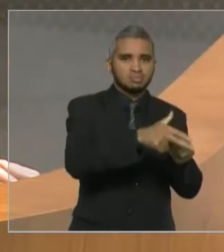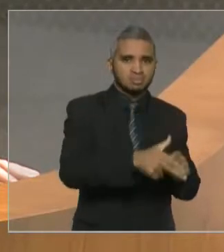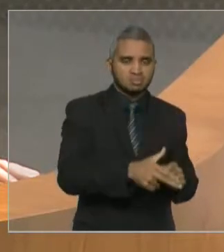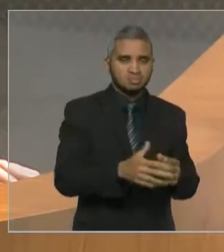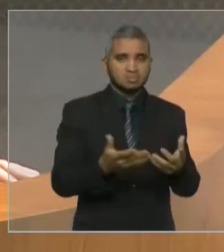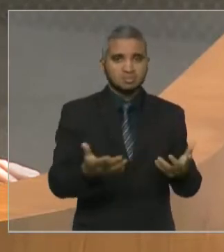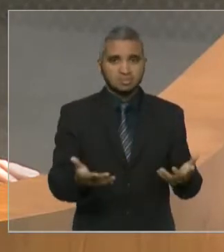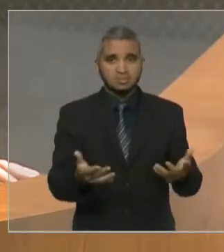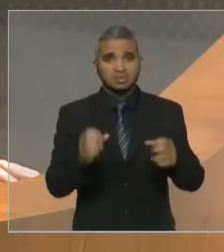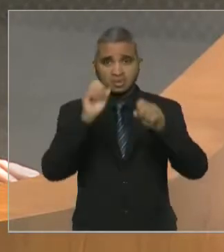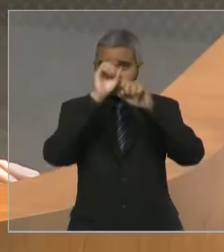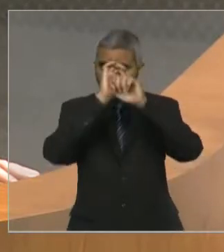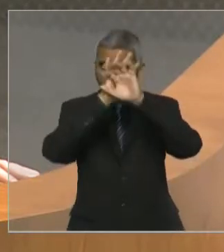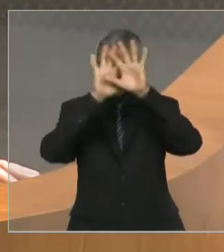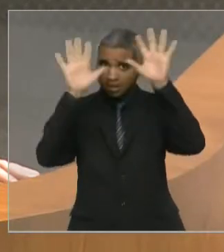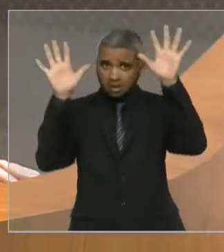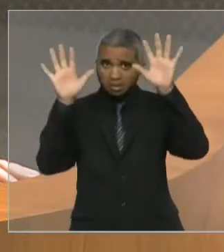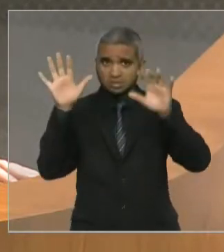politizar uma questão